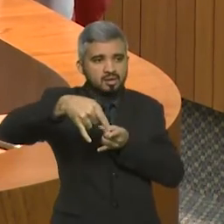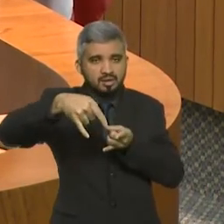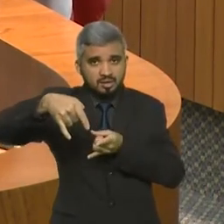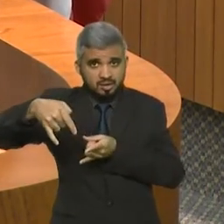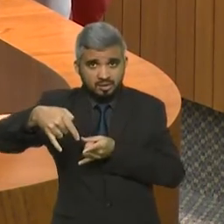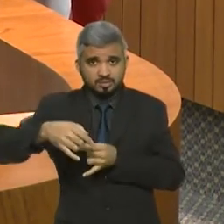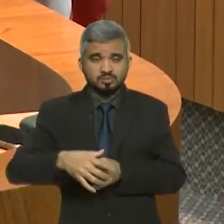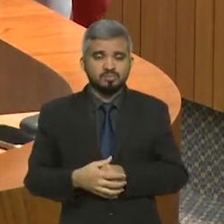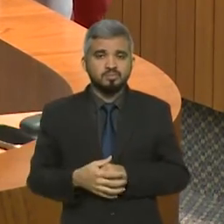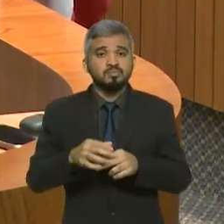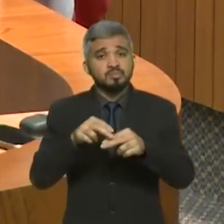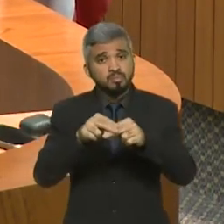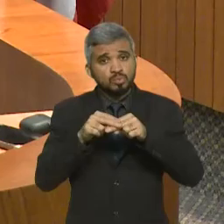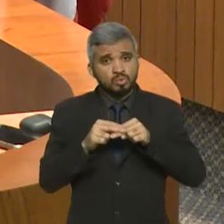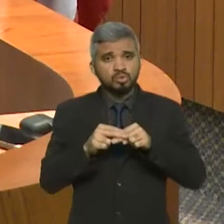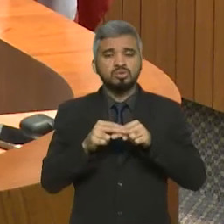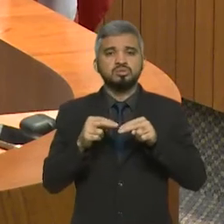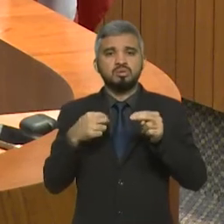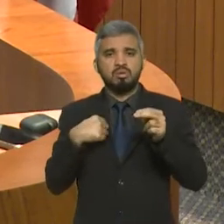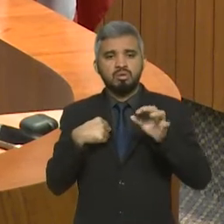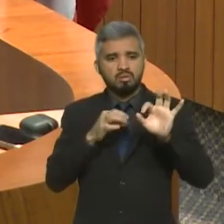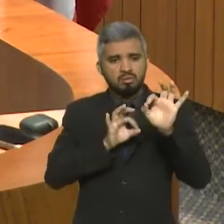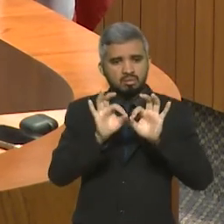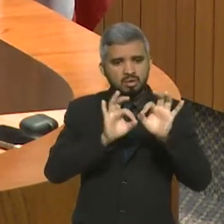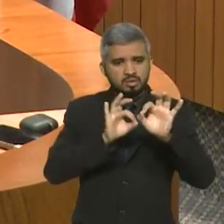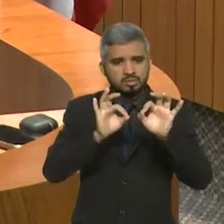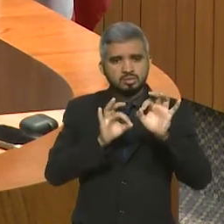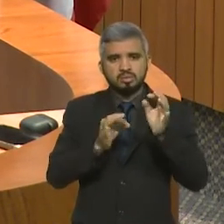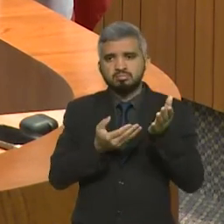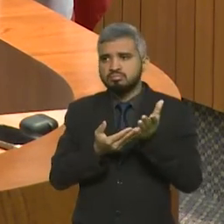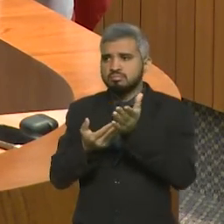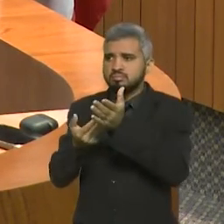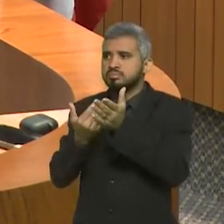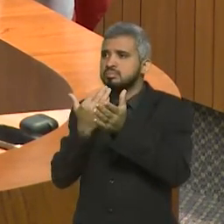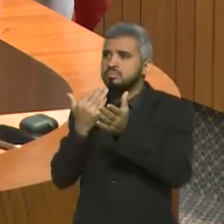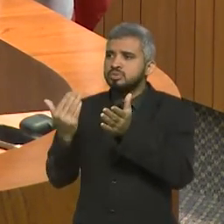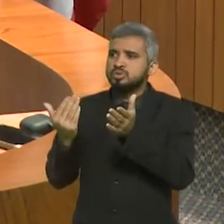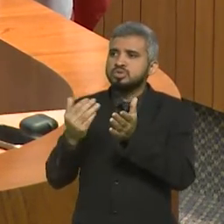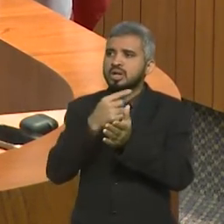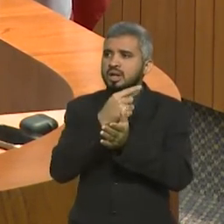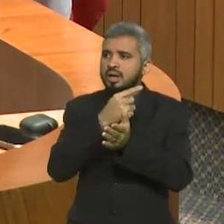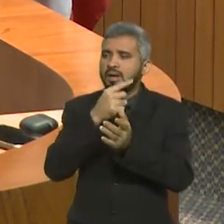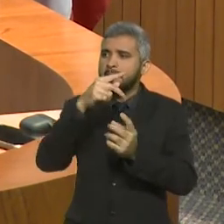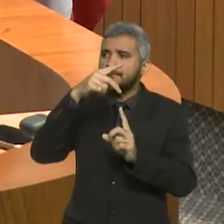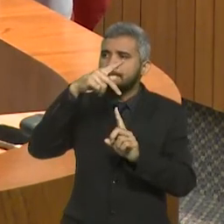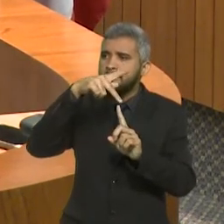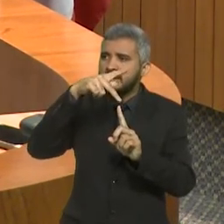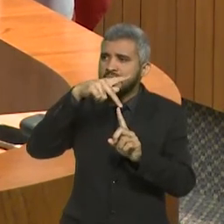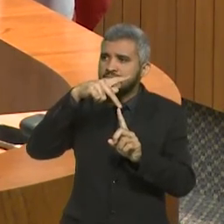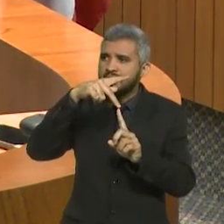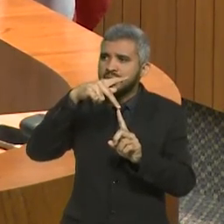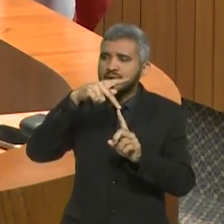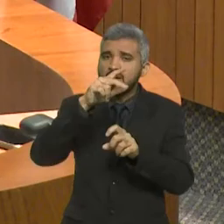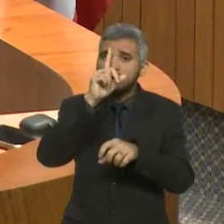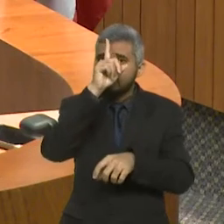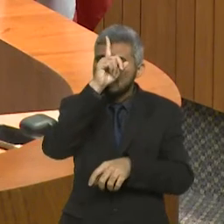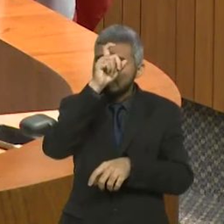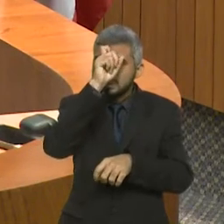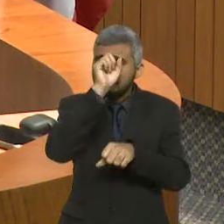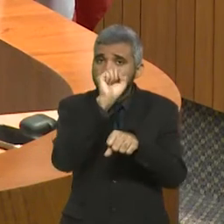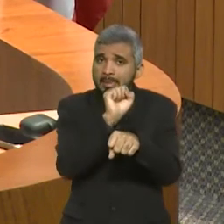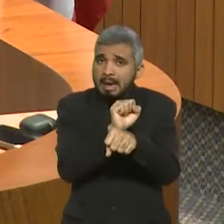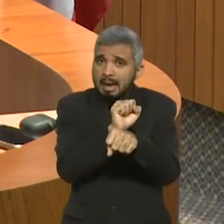que realmente fosse modificado, que o Hospital de Pedreiras, que todo o povo de Pedreiras sabe que estava parado a